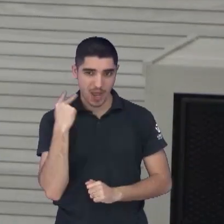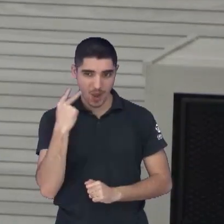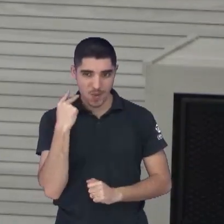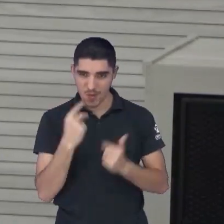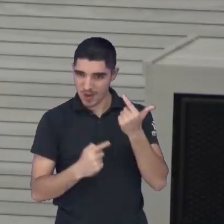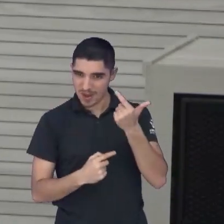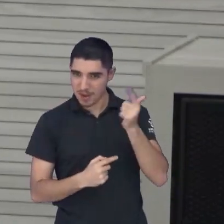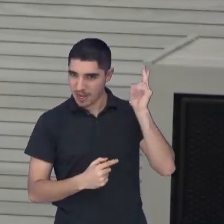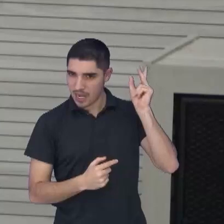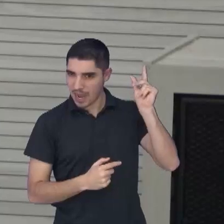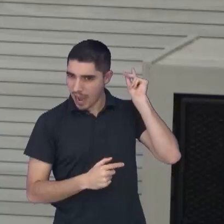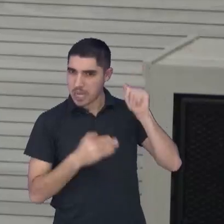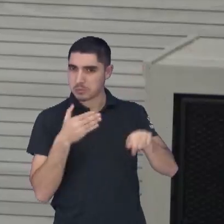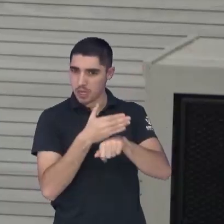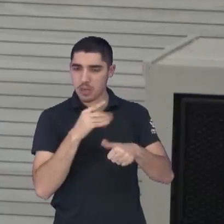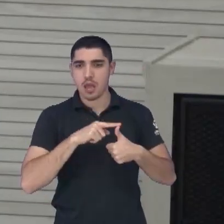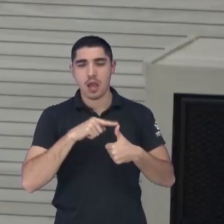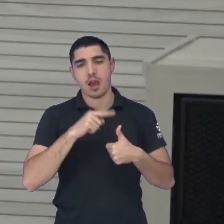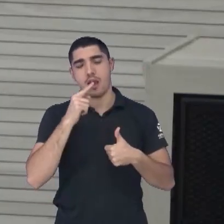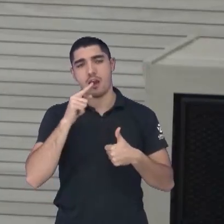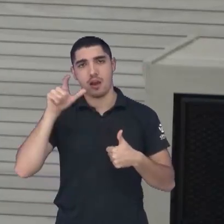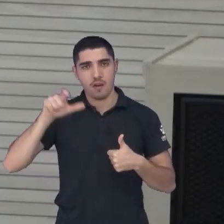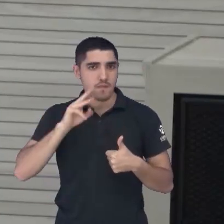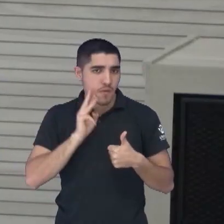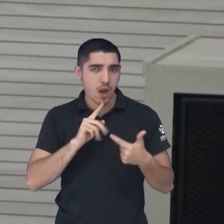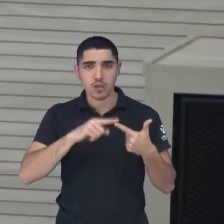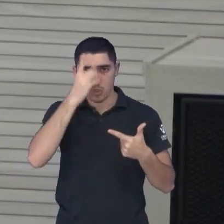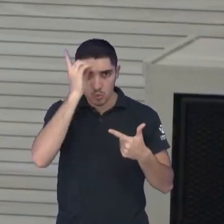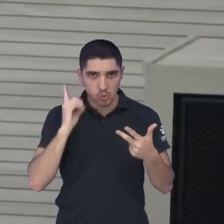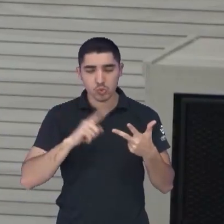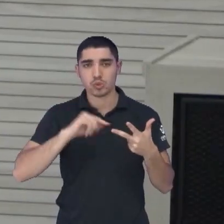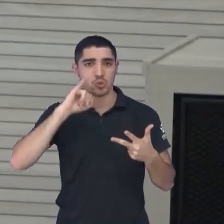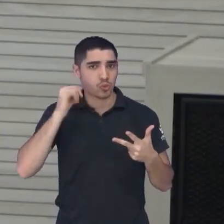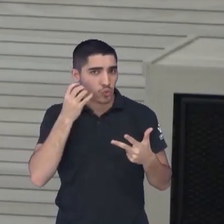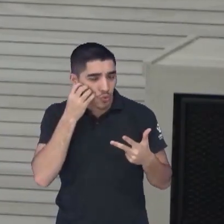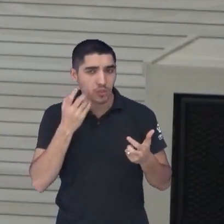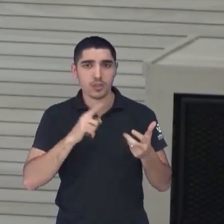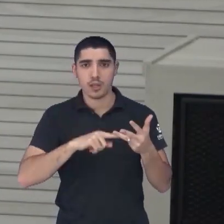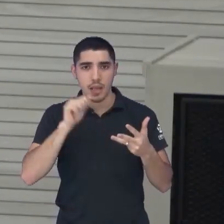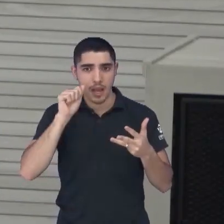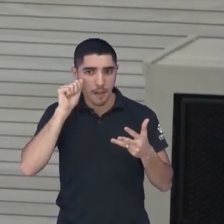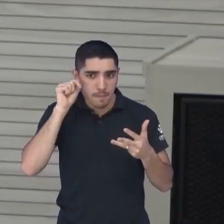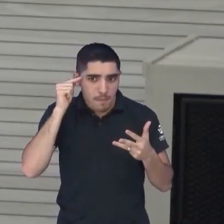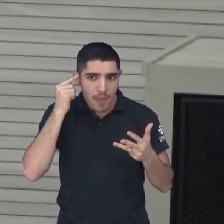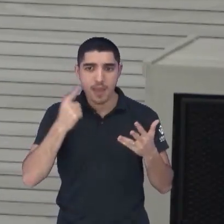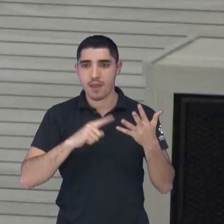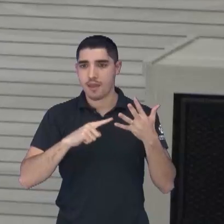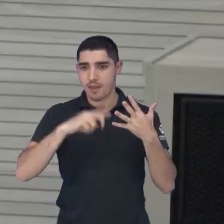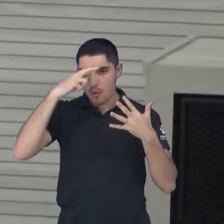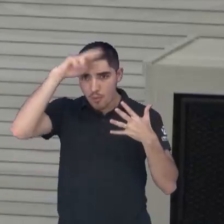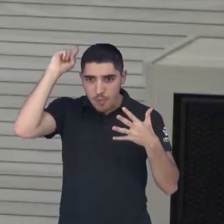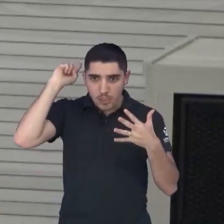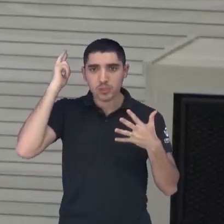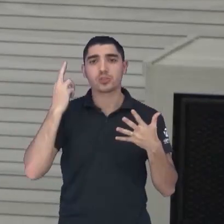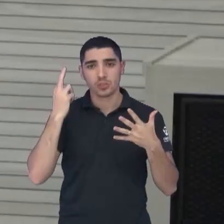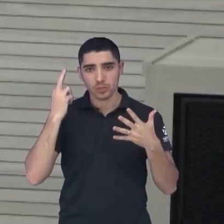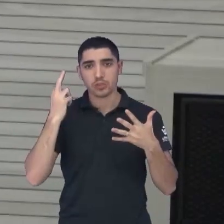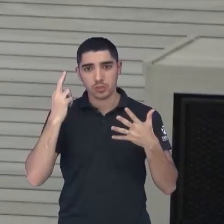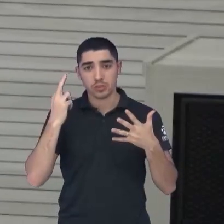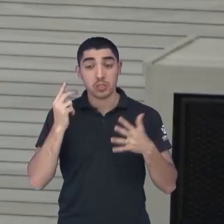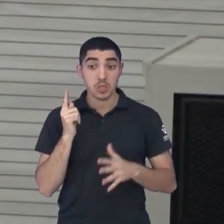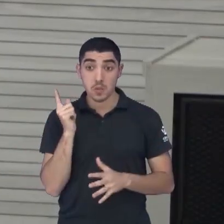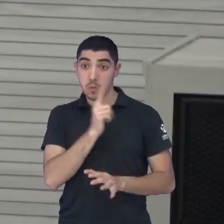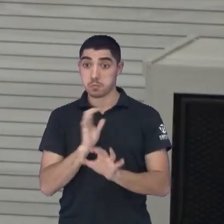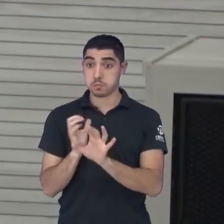mandatos, Walter Hayashi, Dulce Rita, Juliana, Amélia, Robertinho da Padaria, e deu os